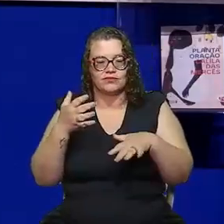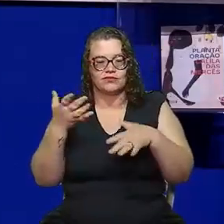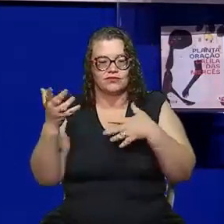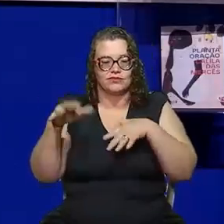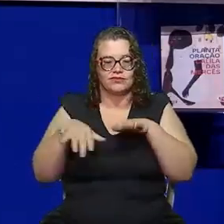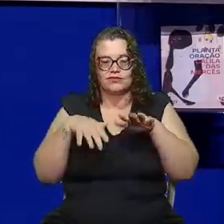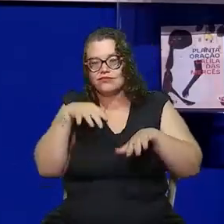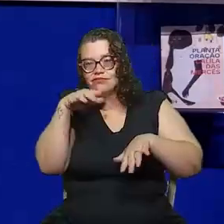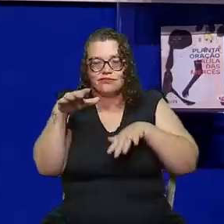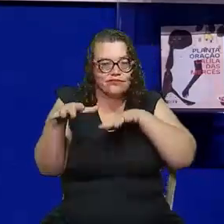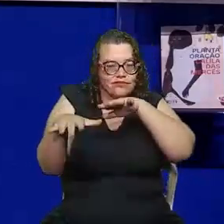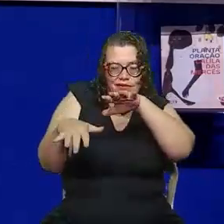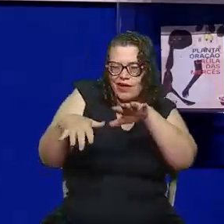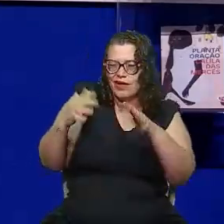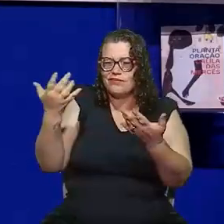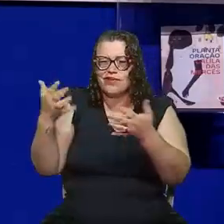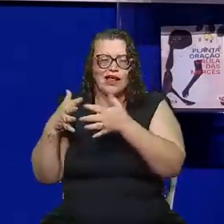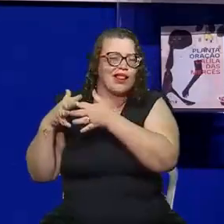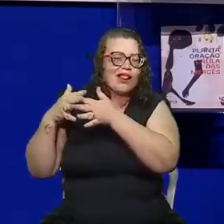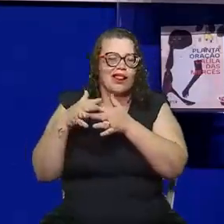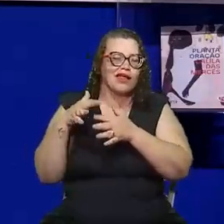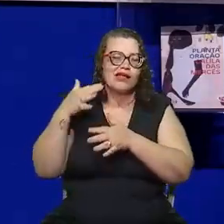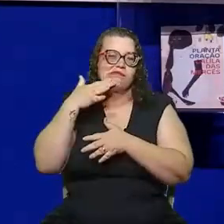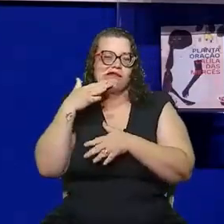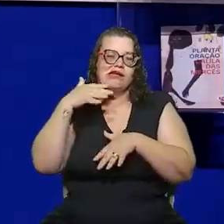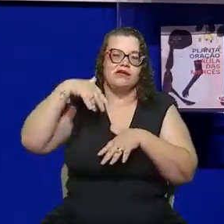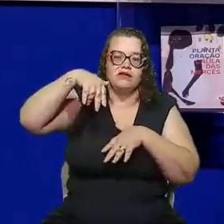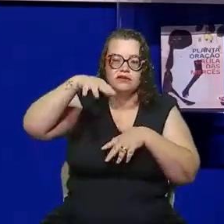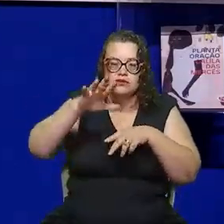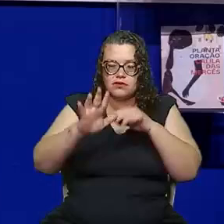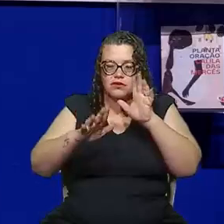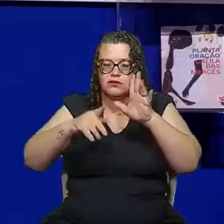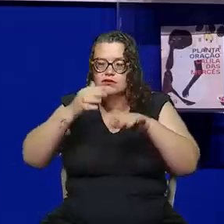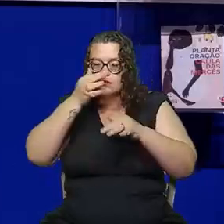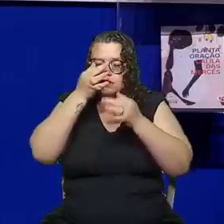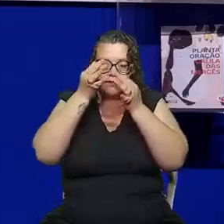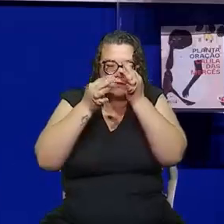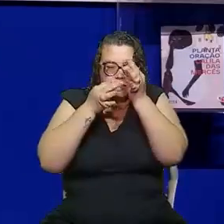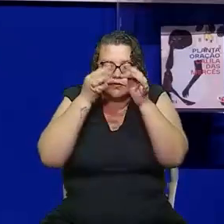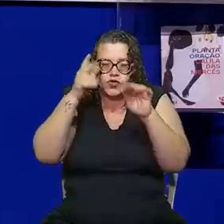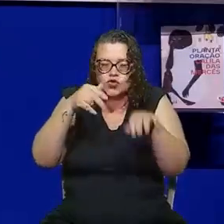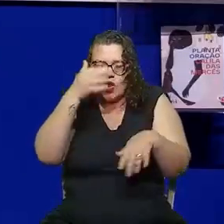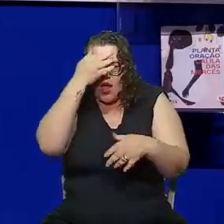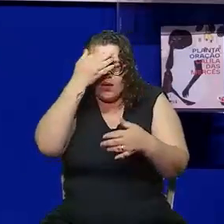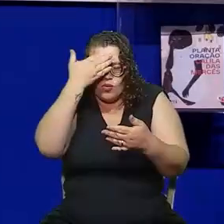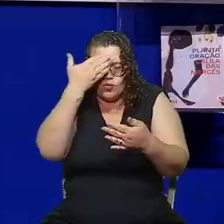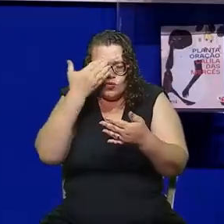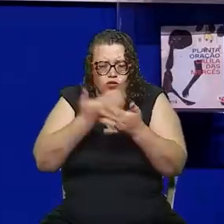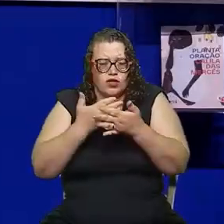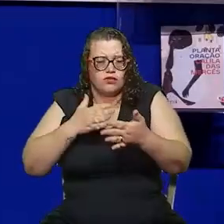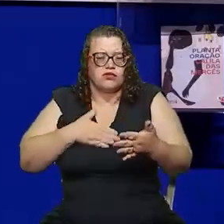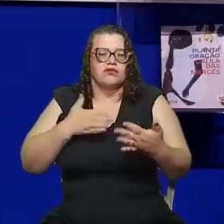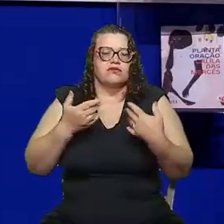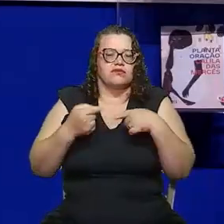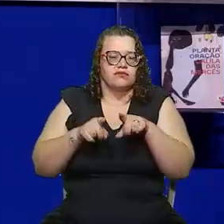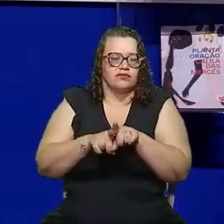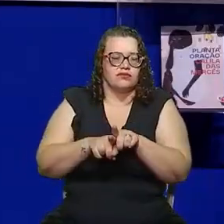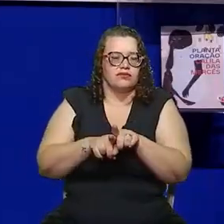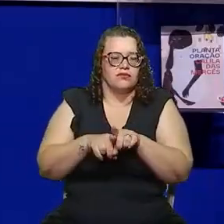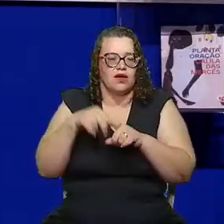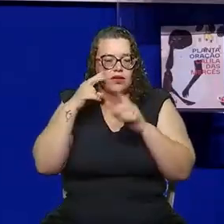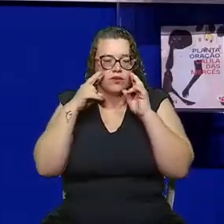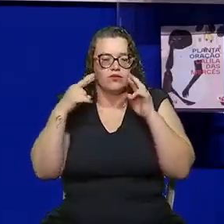né? Meio atrapalhado, meio pisando nas flores, né? Convicto, quando você